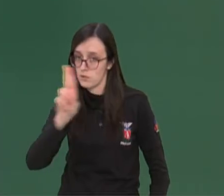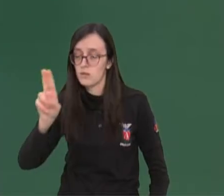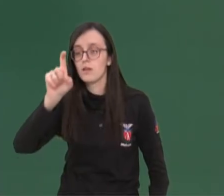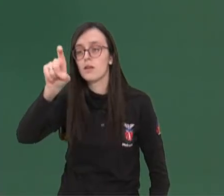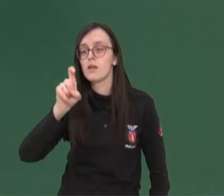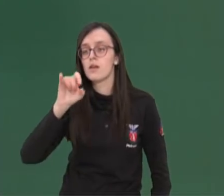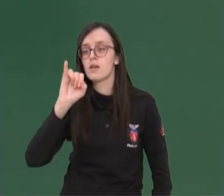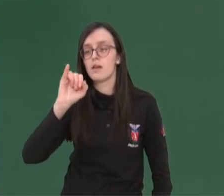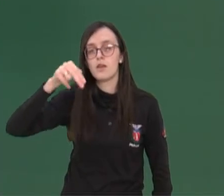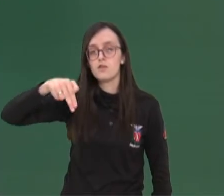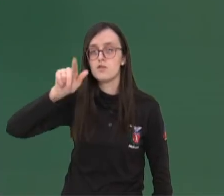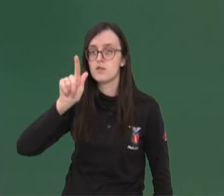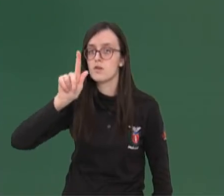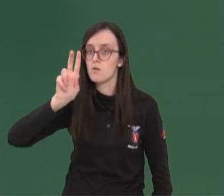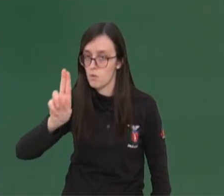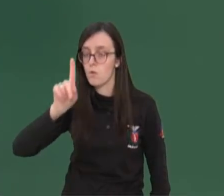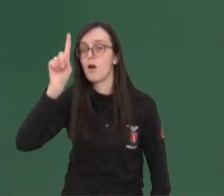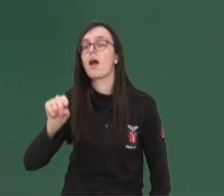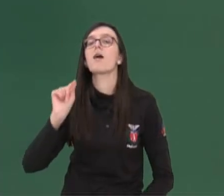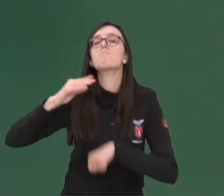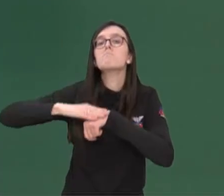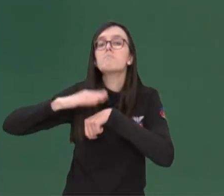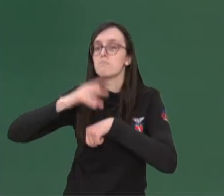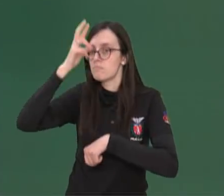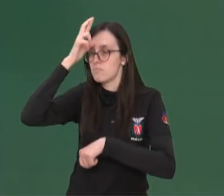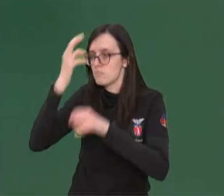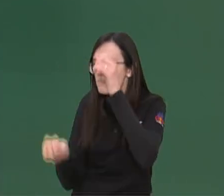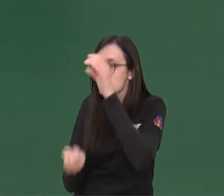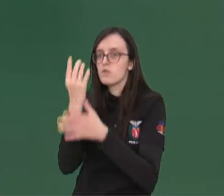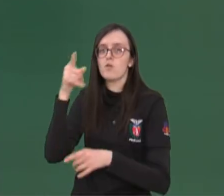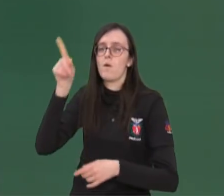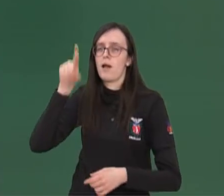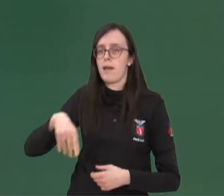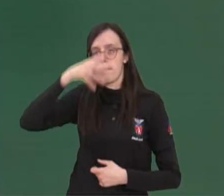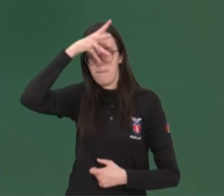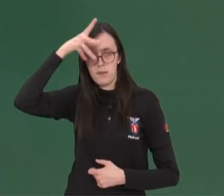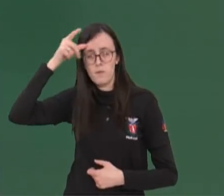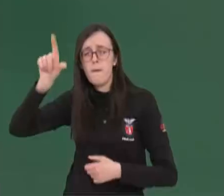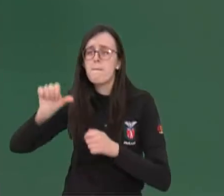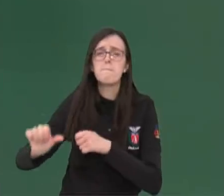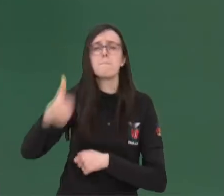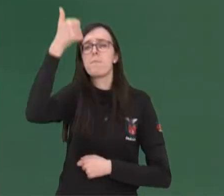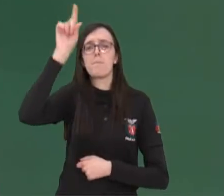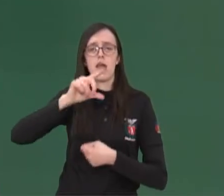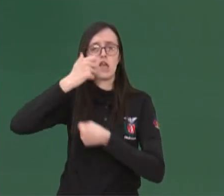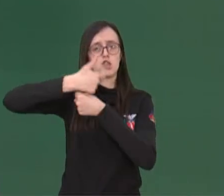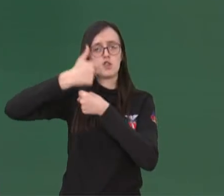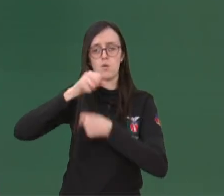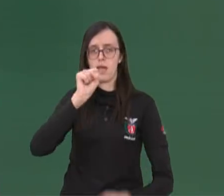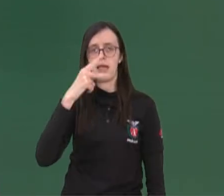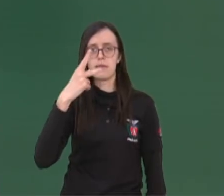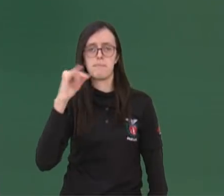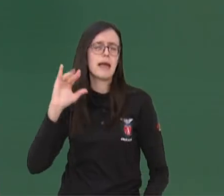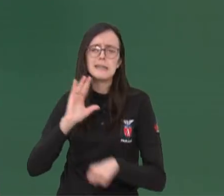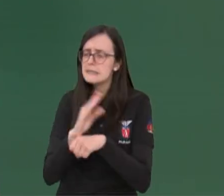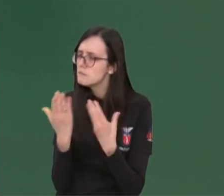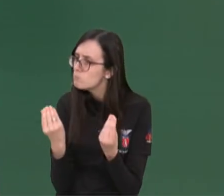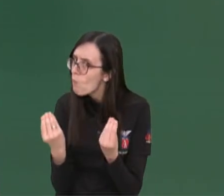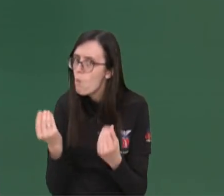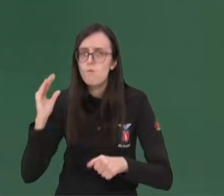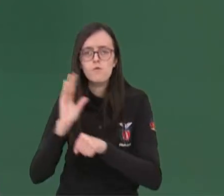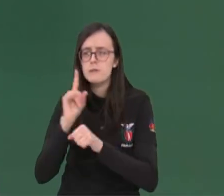criada por intermédio e por ação do Rondon. Então, esse primeiro diretor do SPI, ele ajudou muito